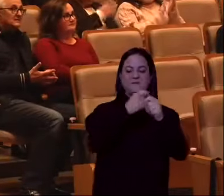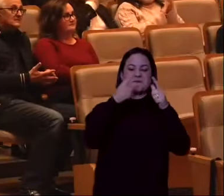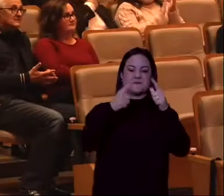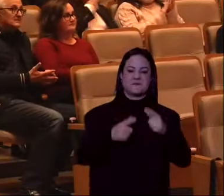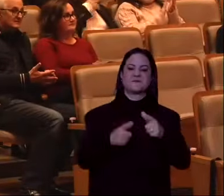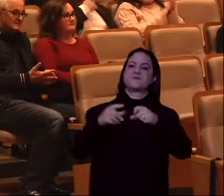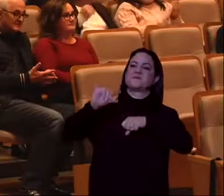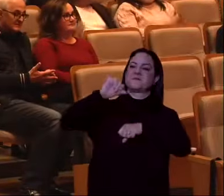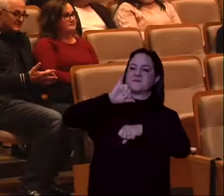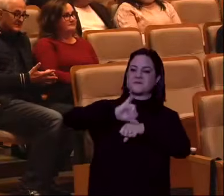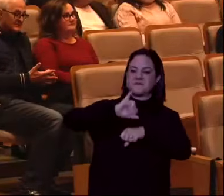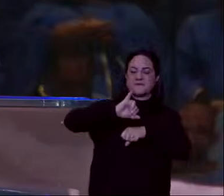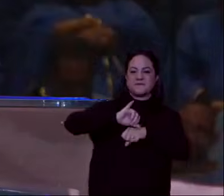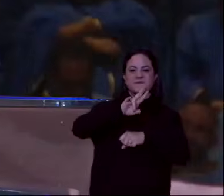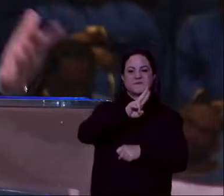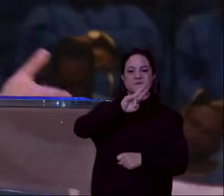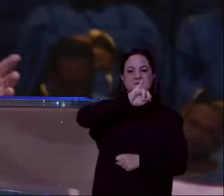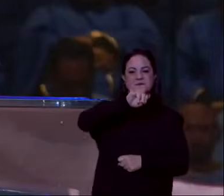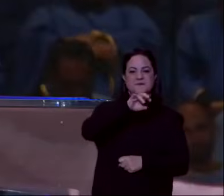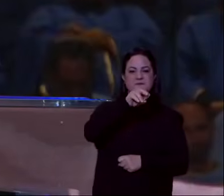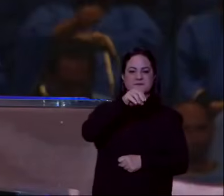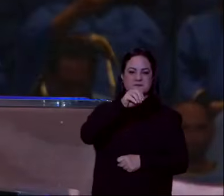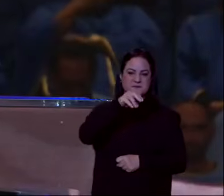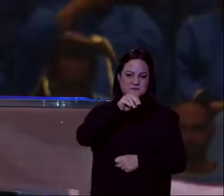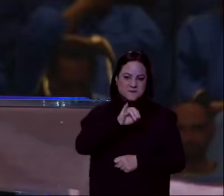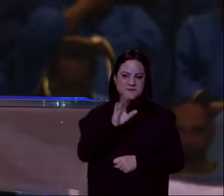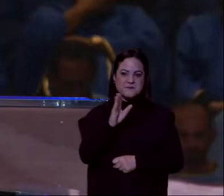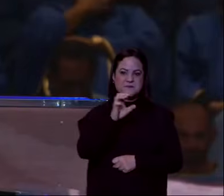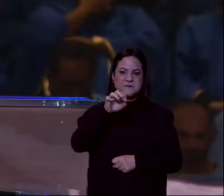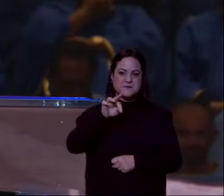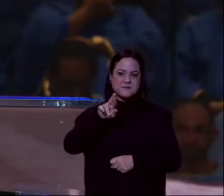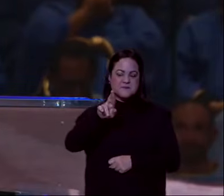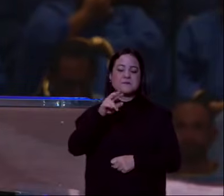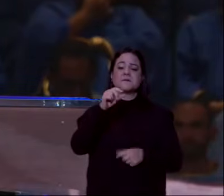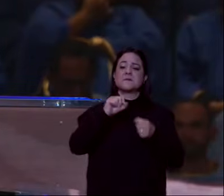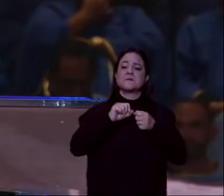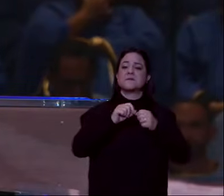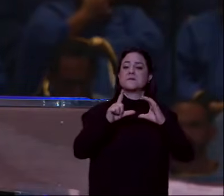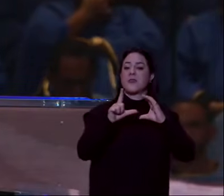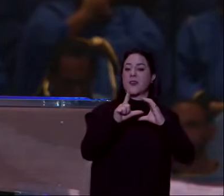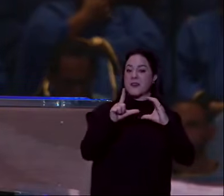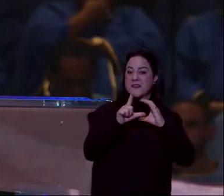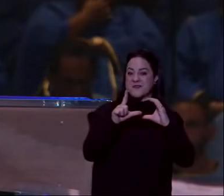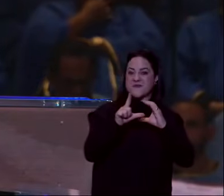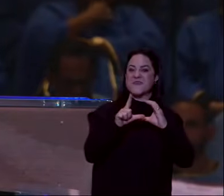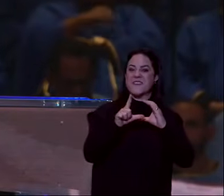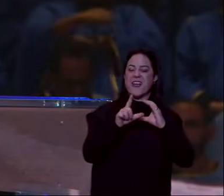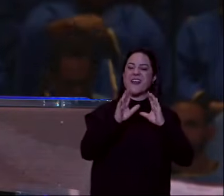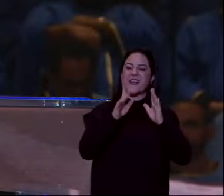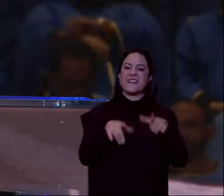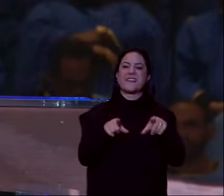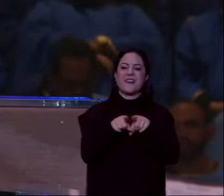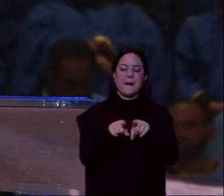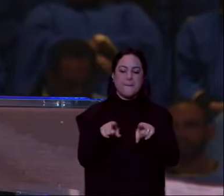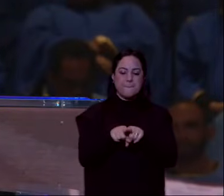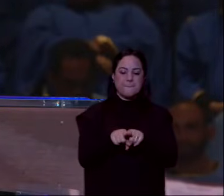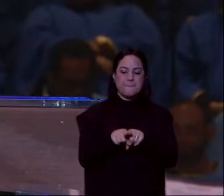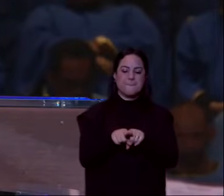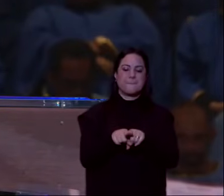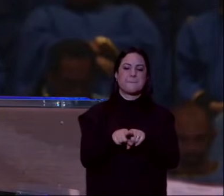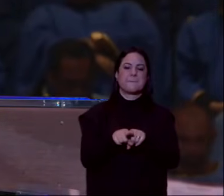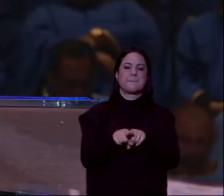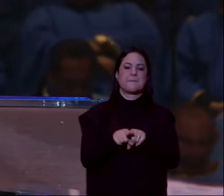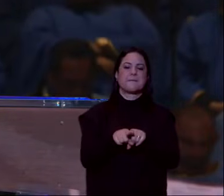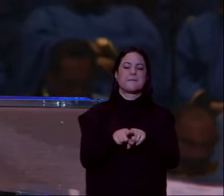centro, chamado Johnny Center, que vai ser feito ali na cidade de Campo Largo. Esteve lá conosco também o Dr.